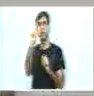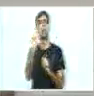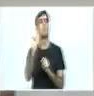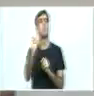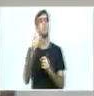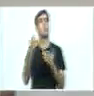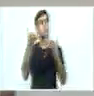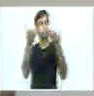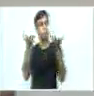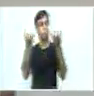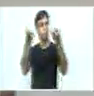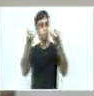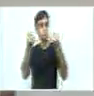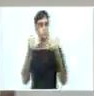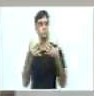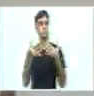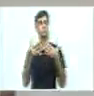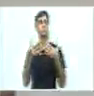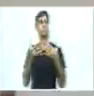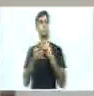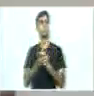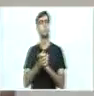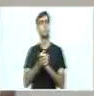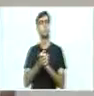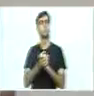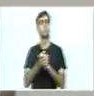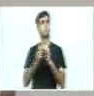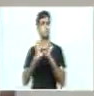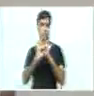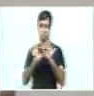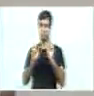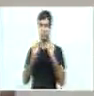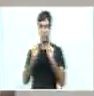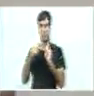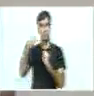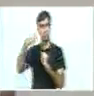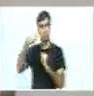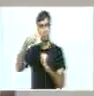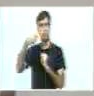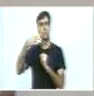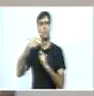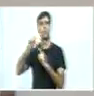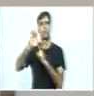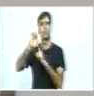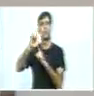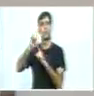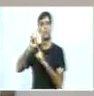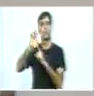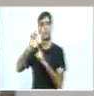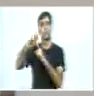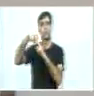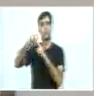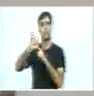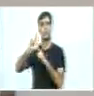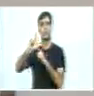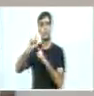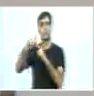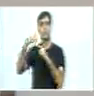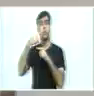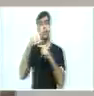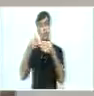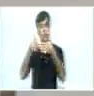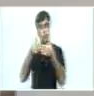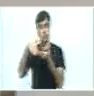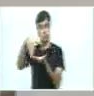de colocar à disposição do vereador Edenilson, eu pedi à